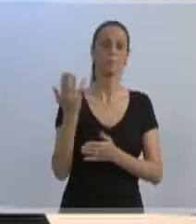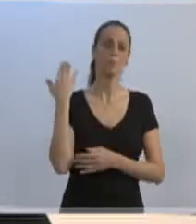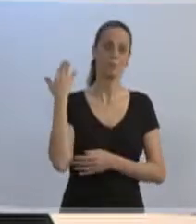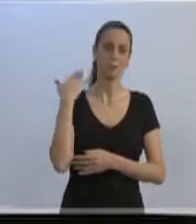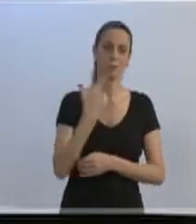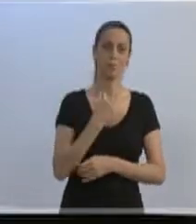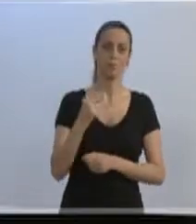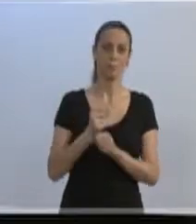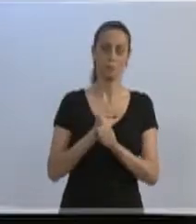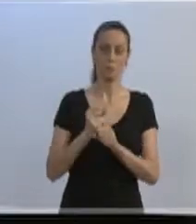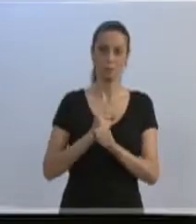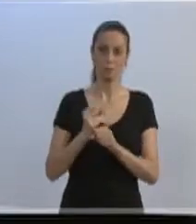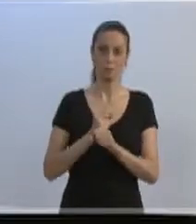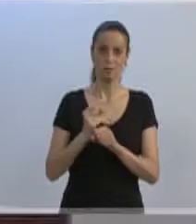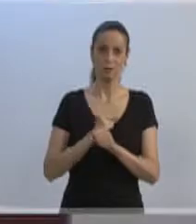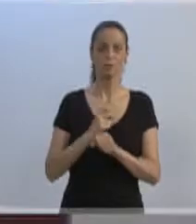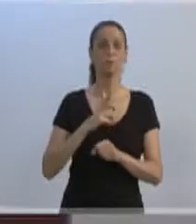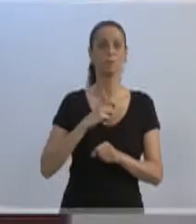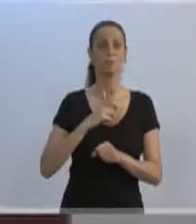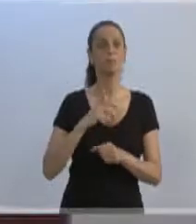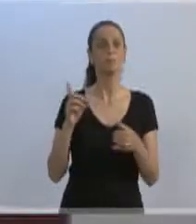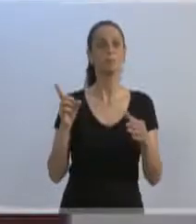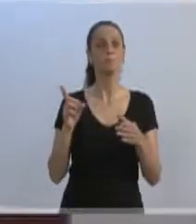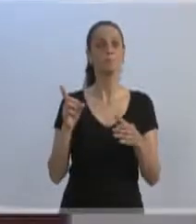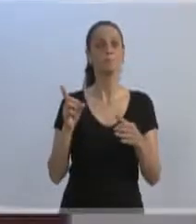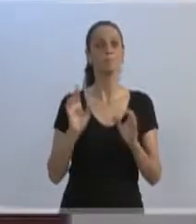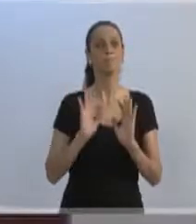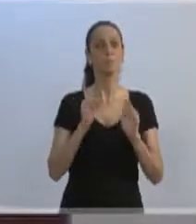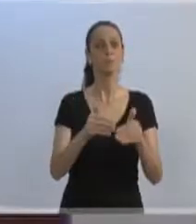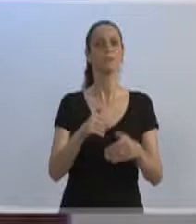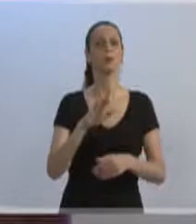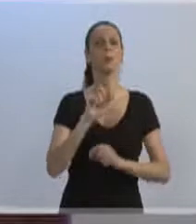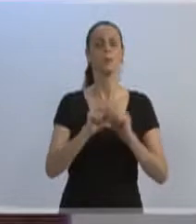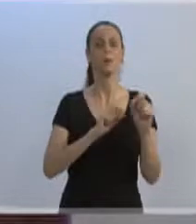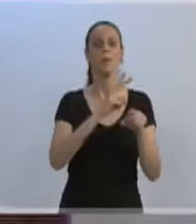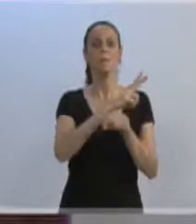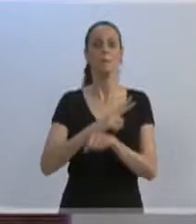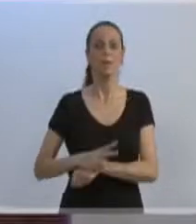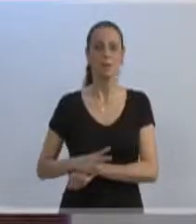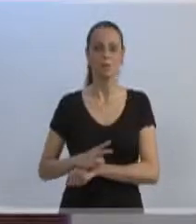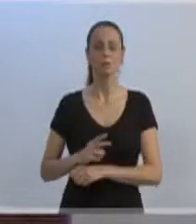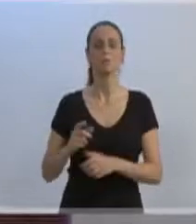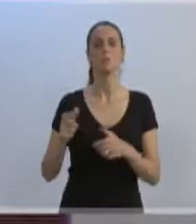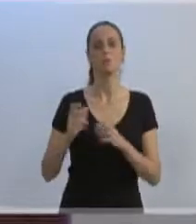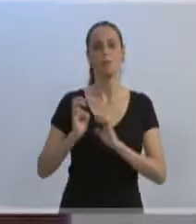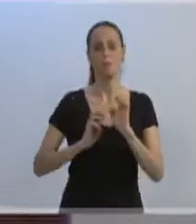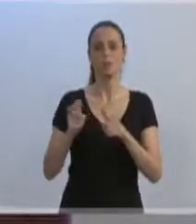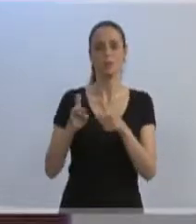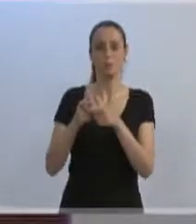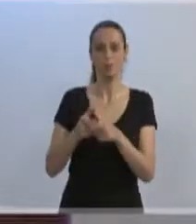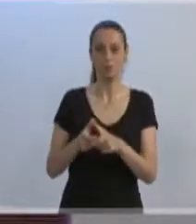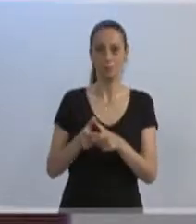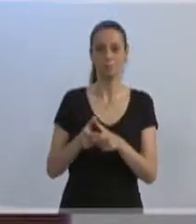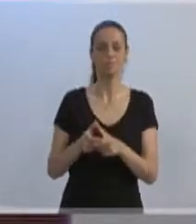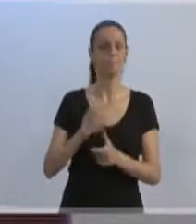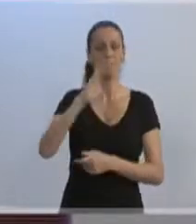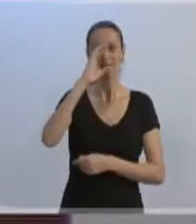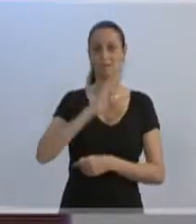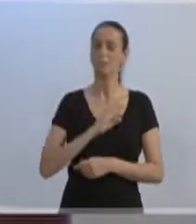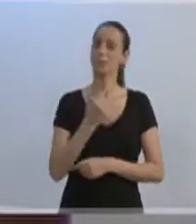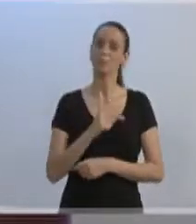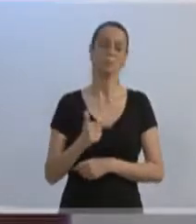tendo uma atuação diferenciada atuando com o microcrédito atendendo aquele cidadão que já não tinha mais